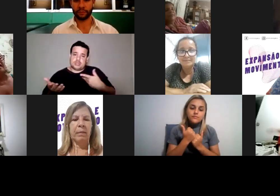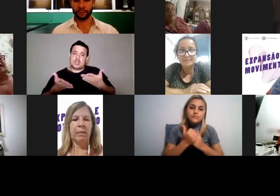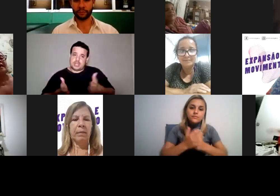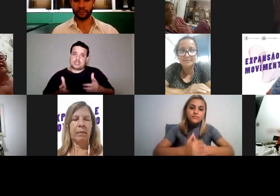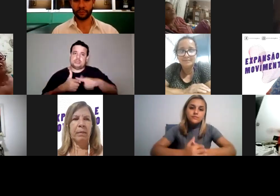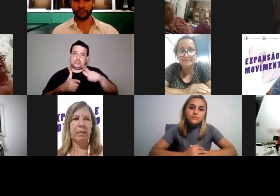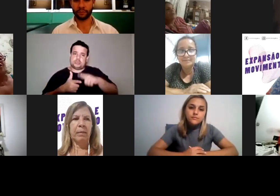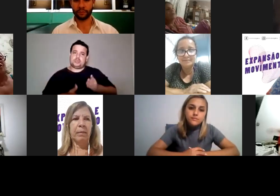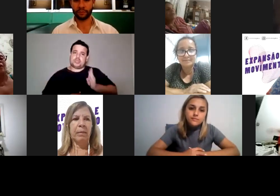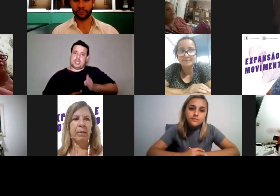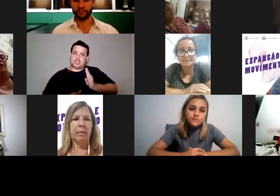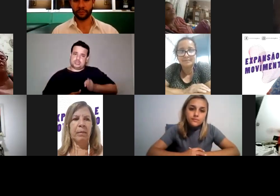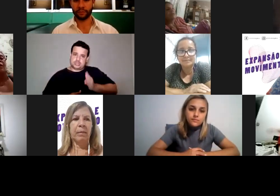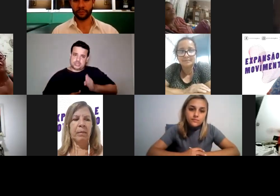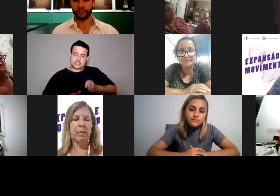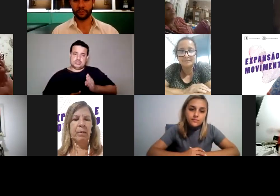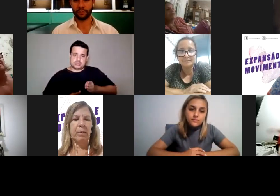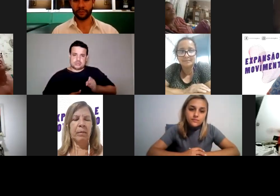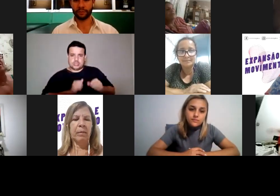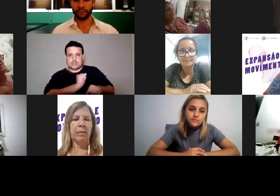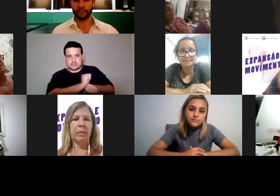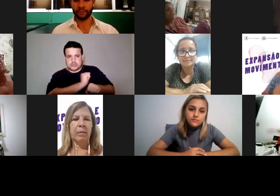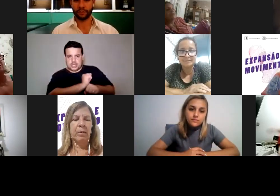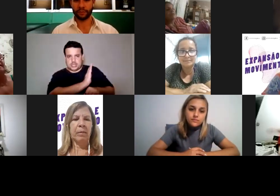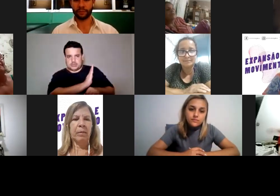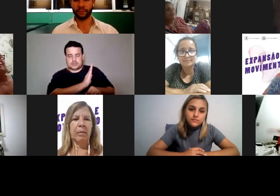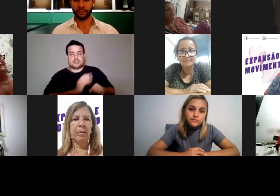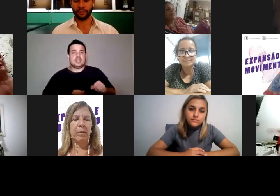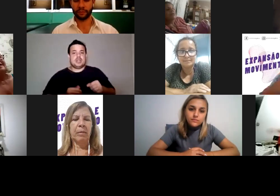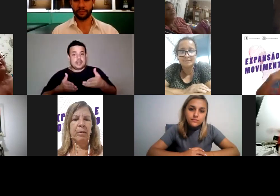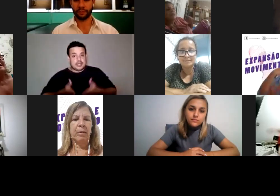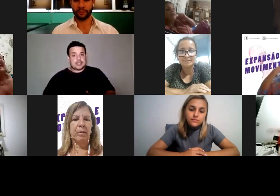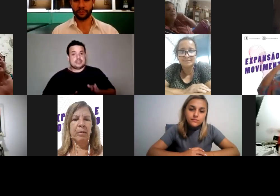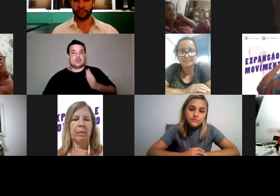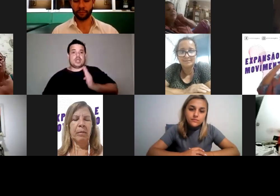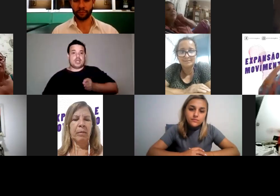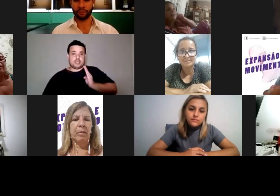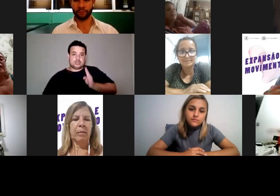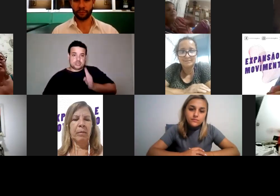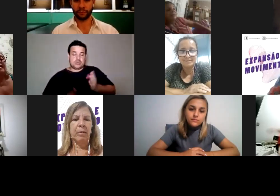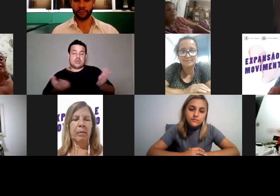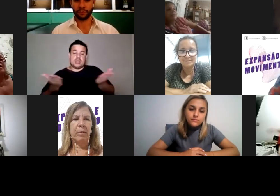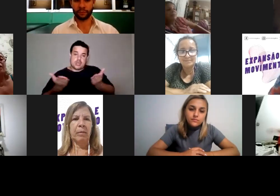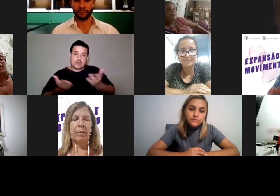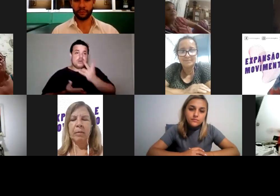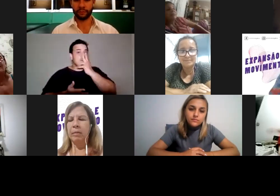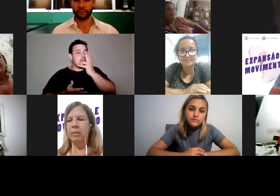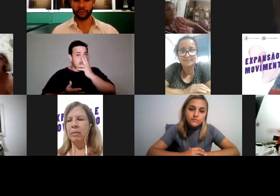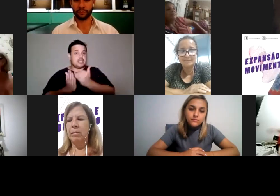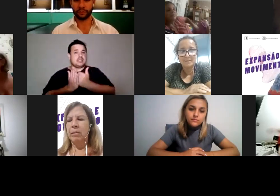cardíaco, Pera um pouquinho. Nasceu cardíaco, né? E agora parece que ele tem mais